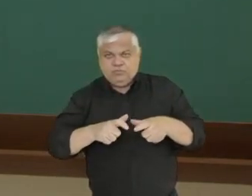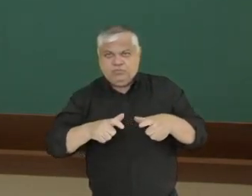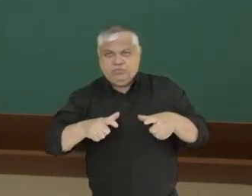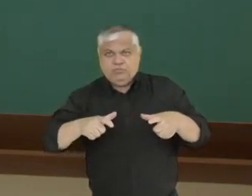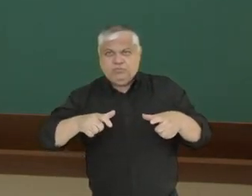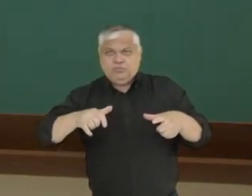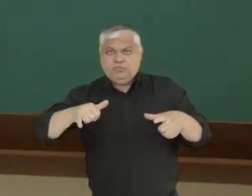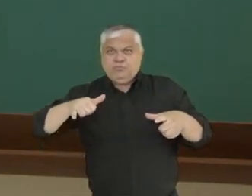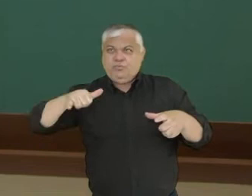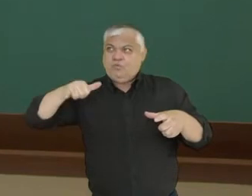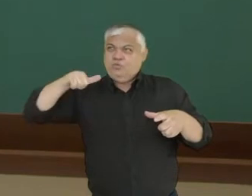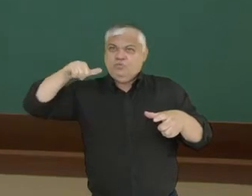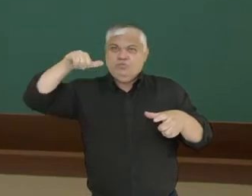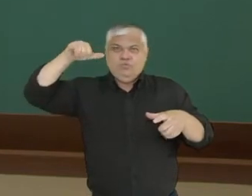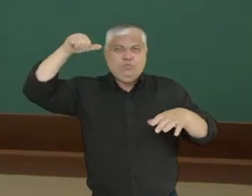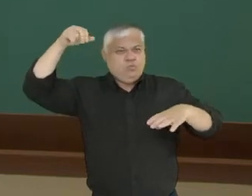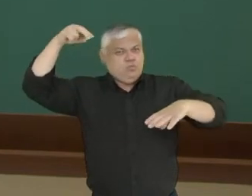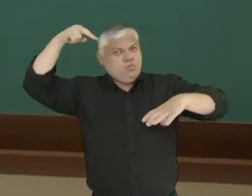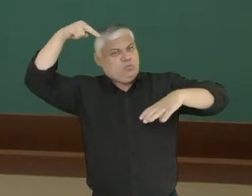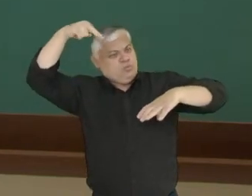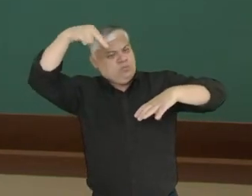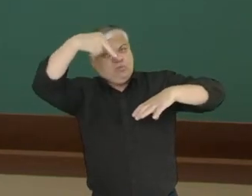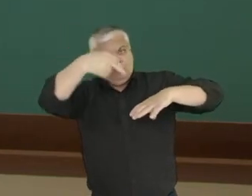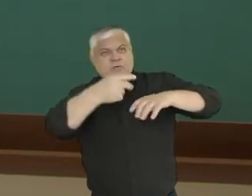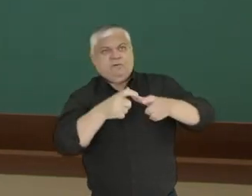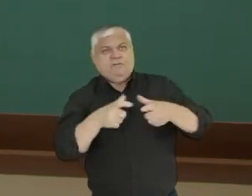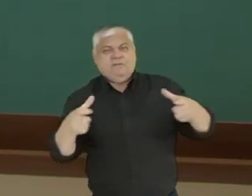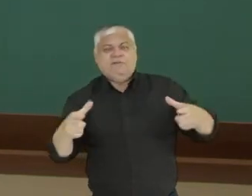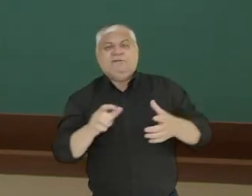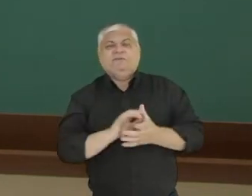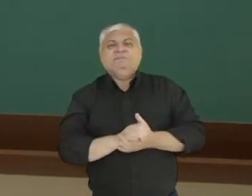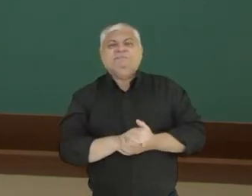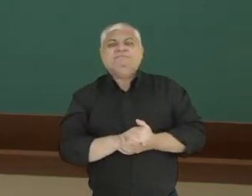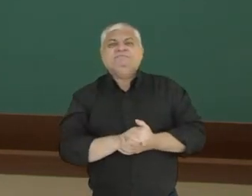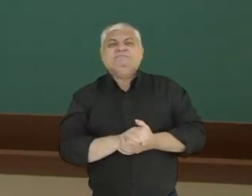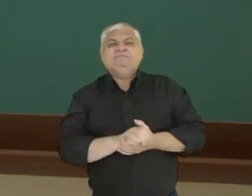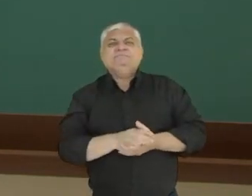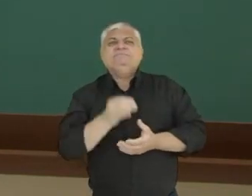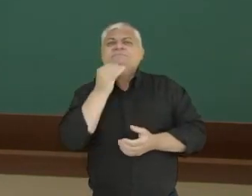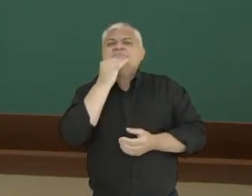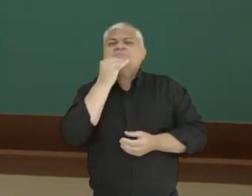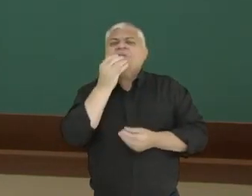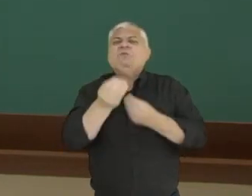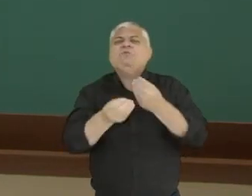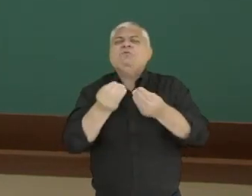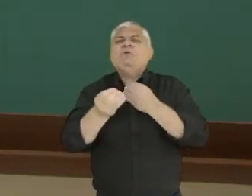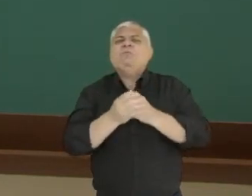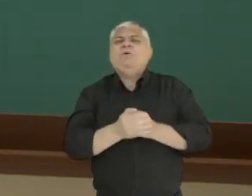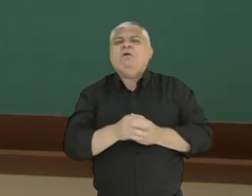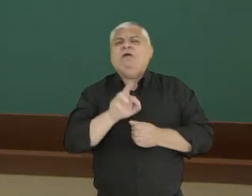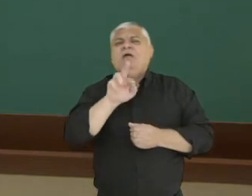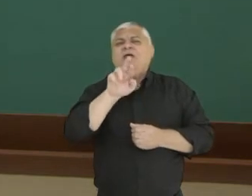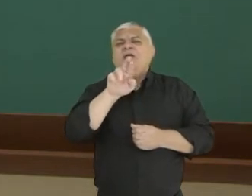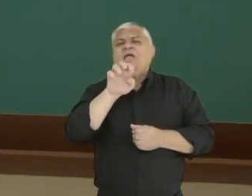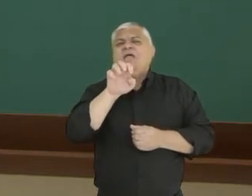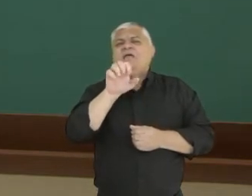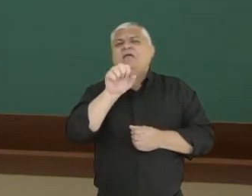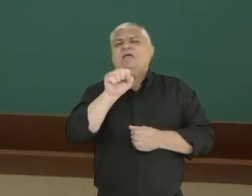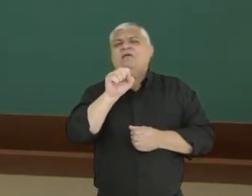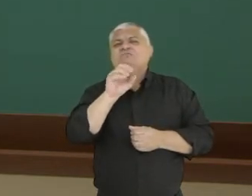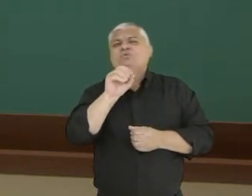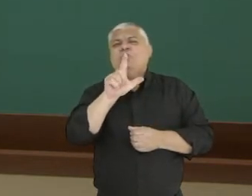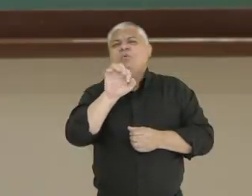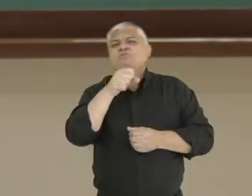ser estudada, ela acaba sendo maior. E a resolução temporal. Quando fala-se em